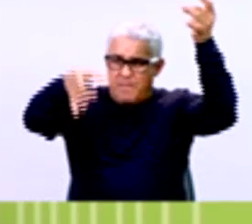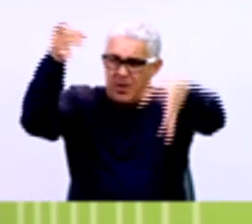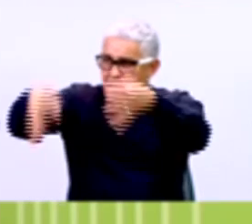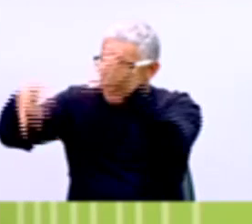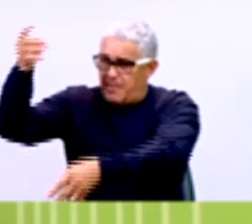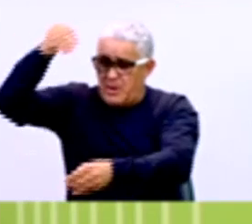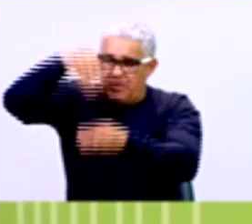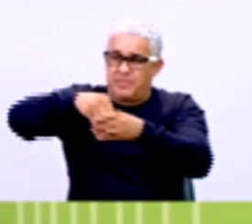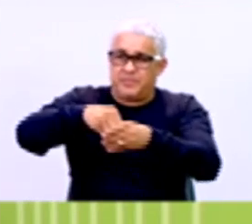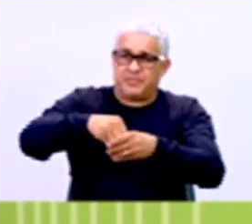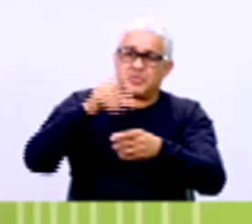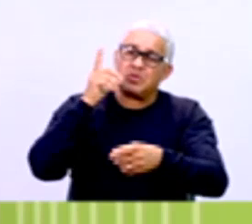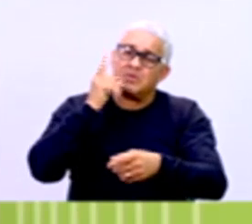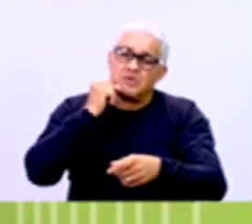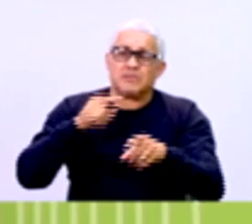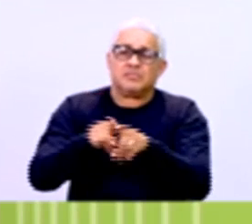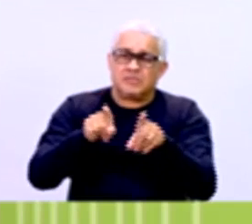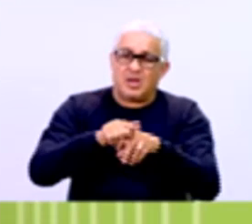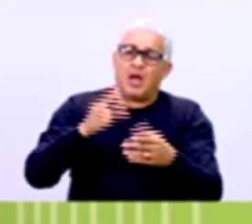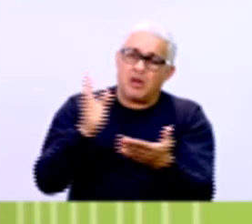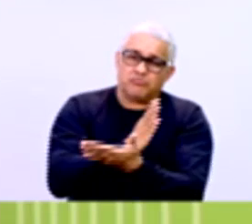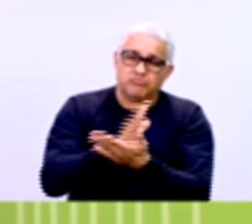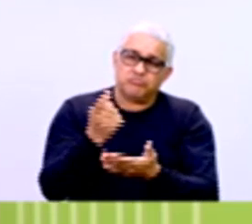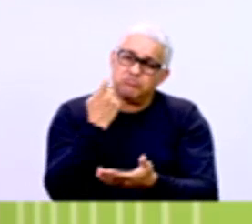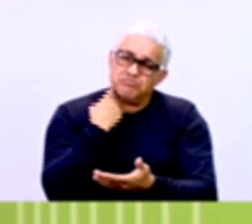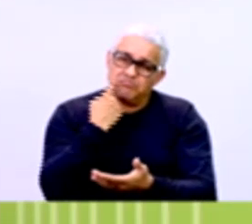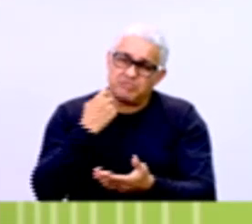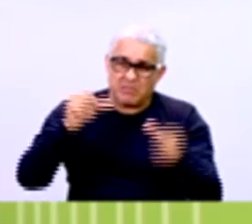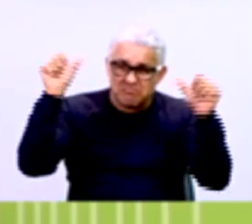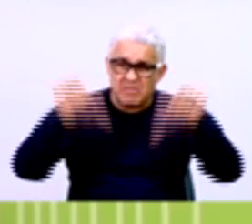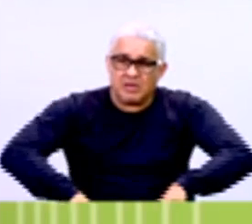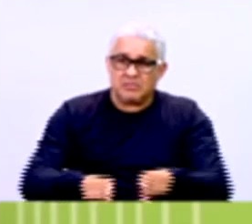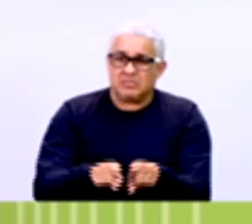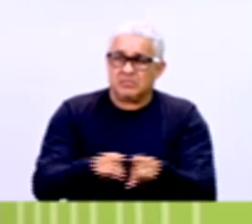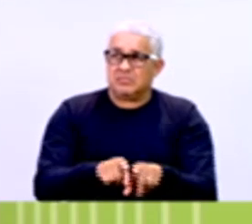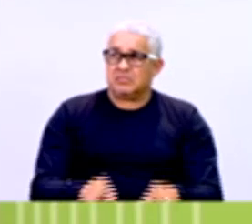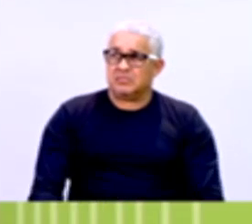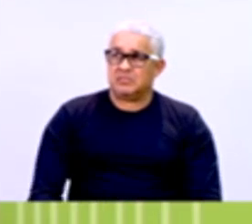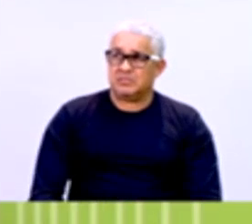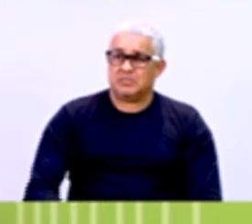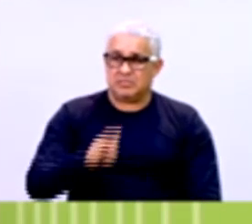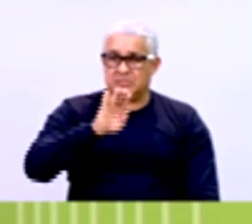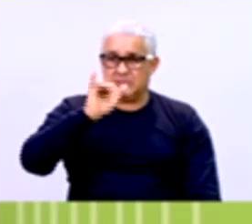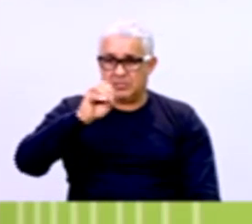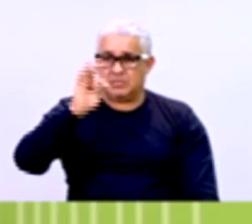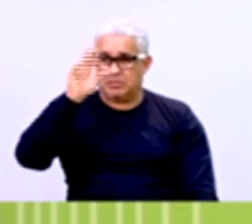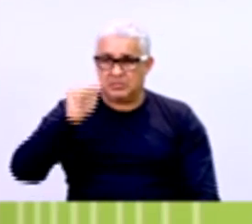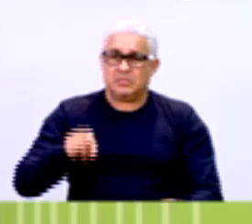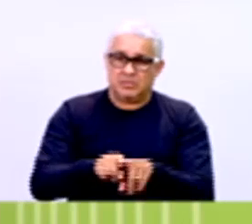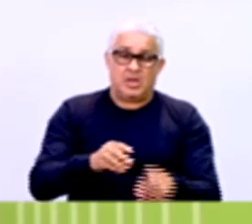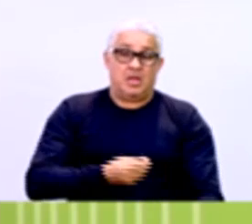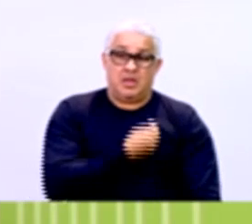indícios de contaminação de peixes. Então aí que fala, né? Afetando a biota, afetando a vida